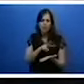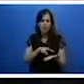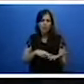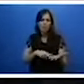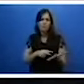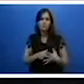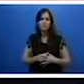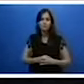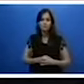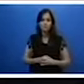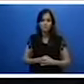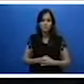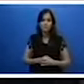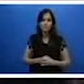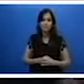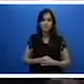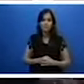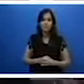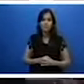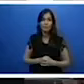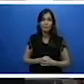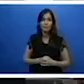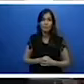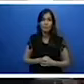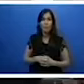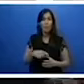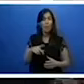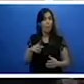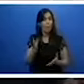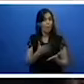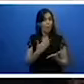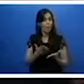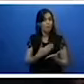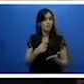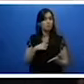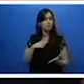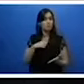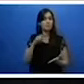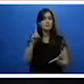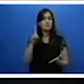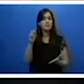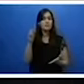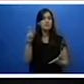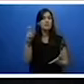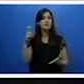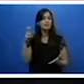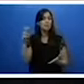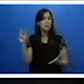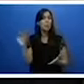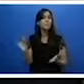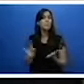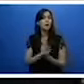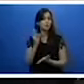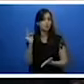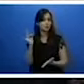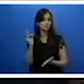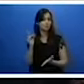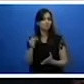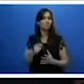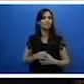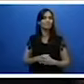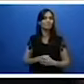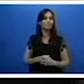livro? Então vamos analisar os grifos, olha. Livro tem 135 páginas. Uma informação preciosa para